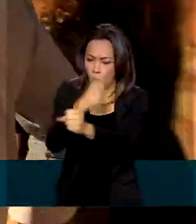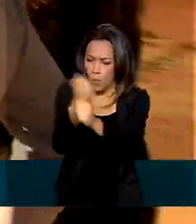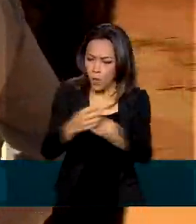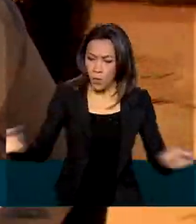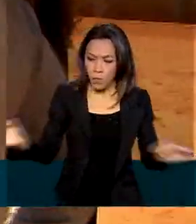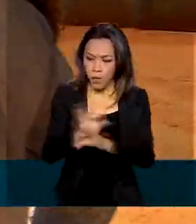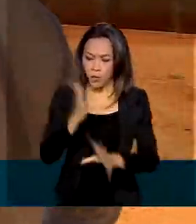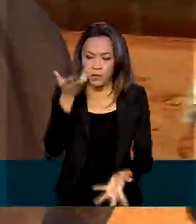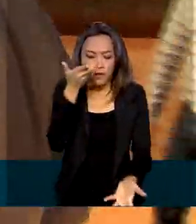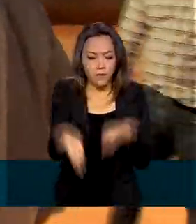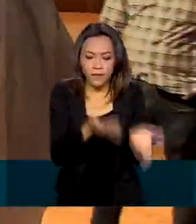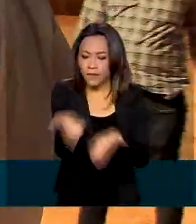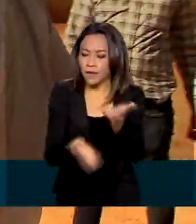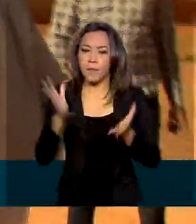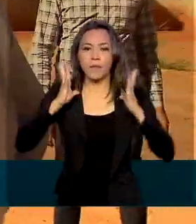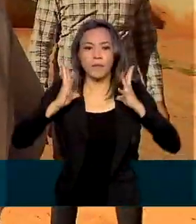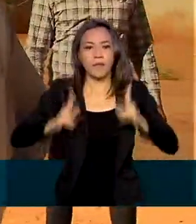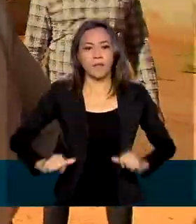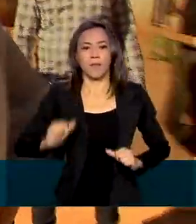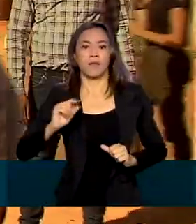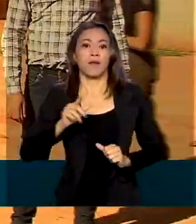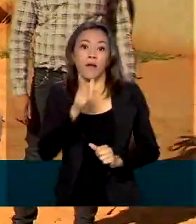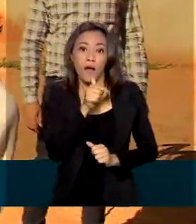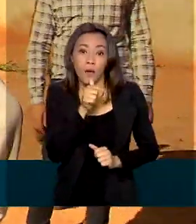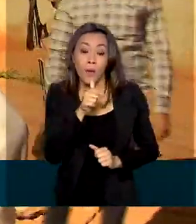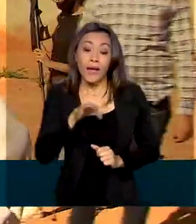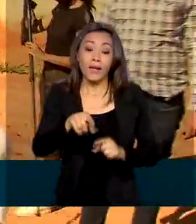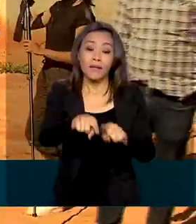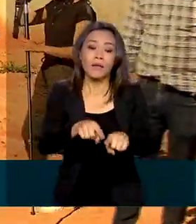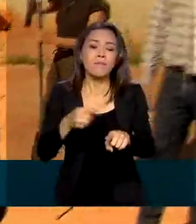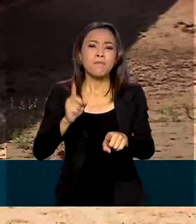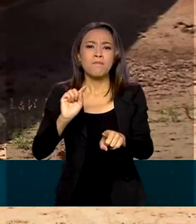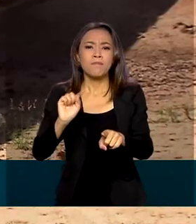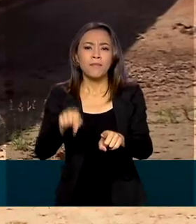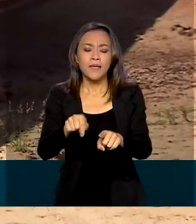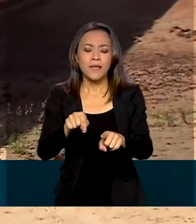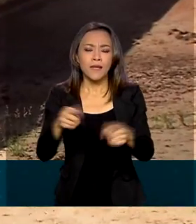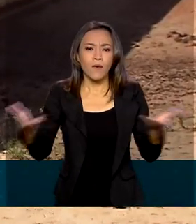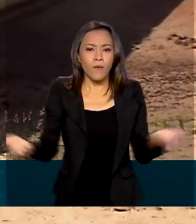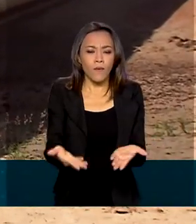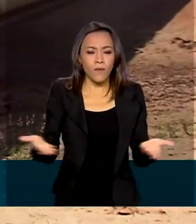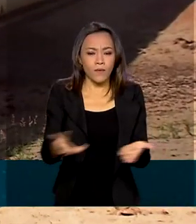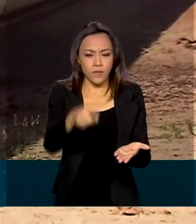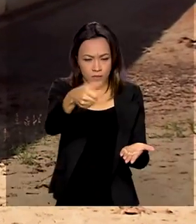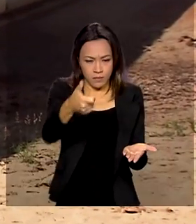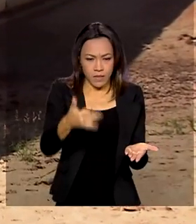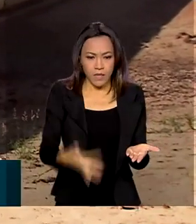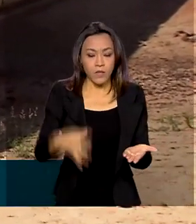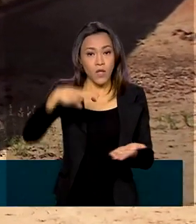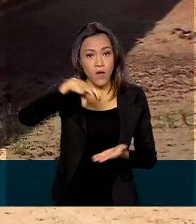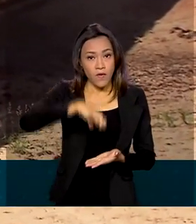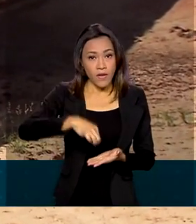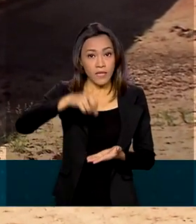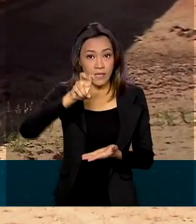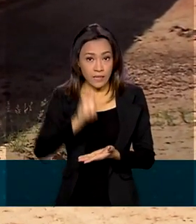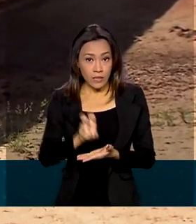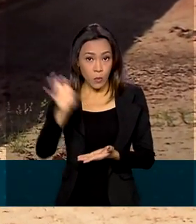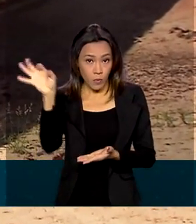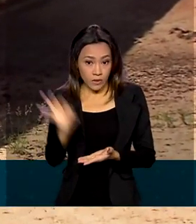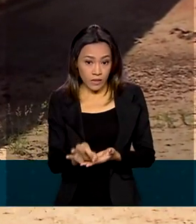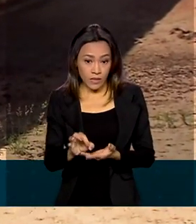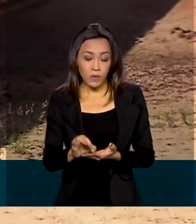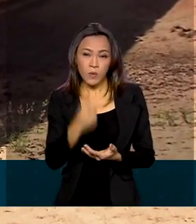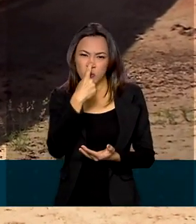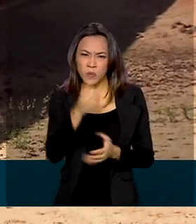será capaz de tratar 1.300 litros de água por segundo. Atualmente, 95% do esgoto é